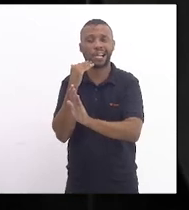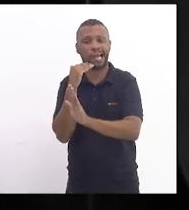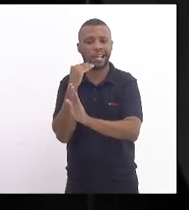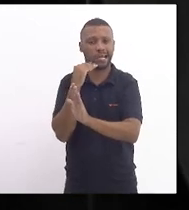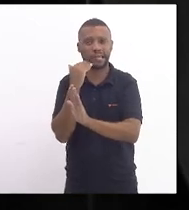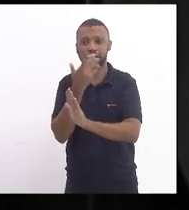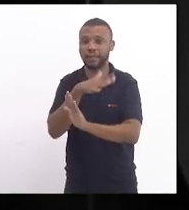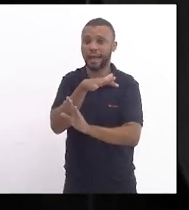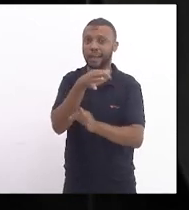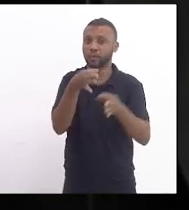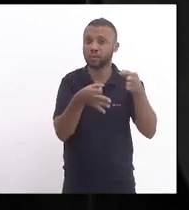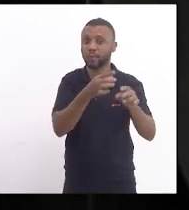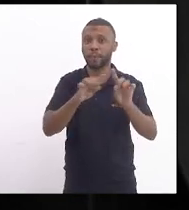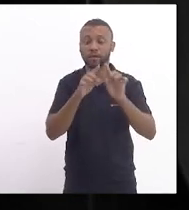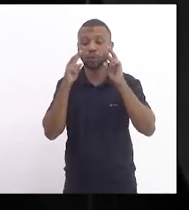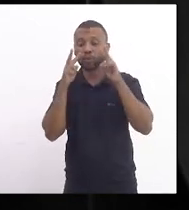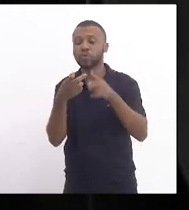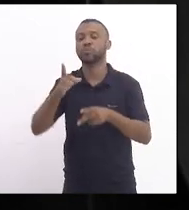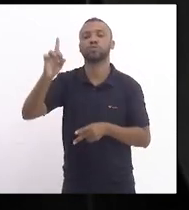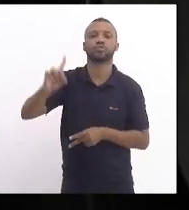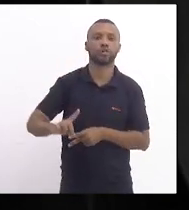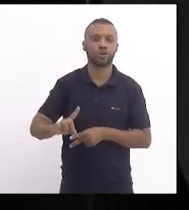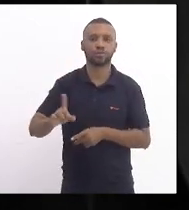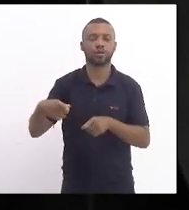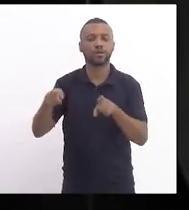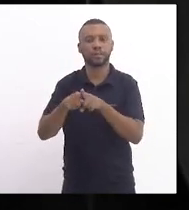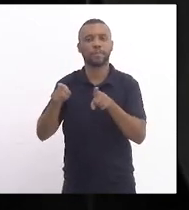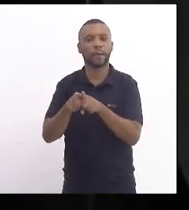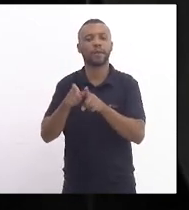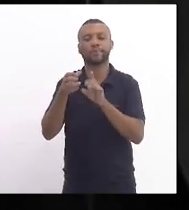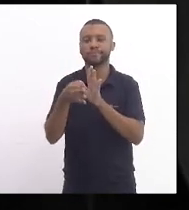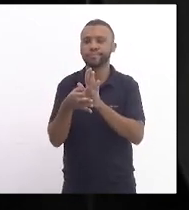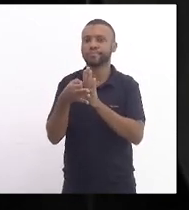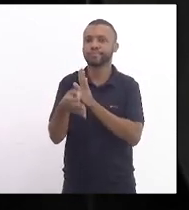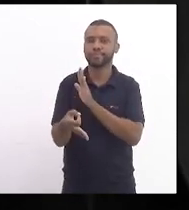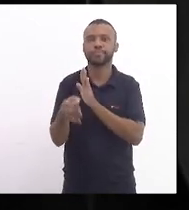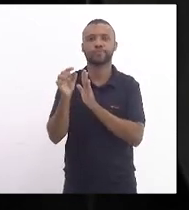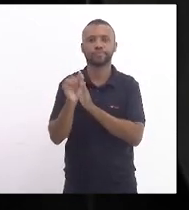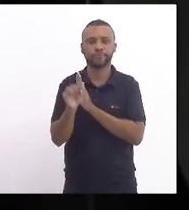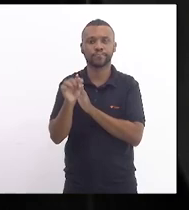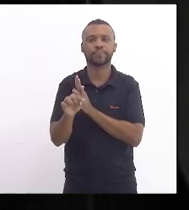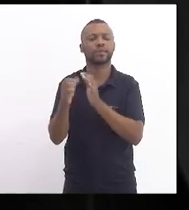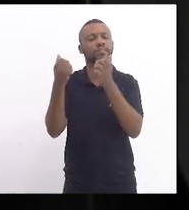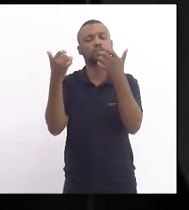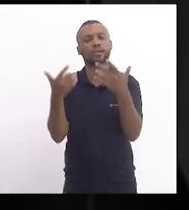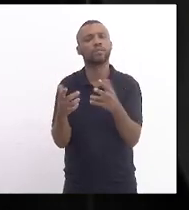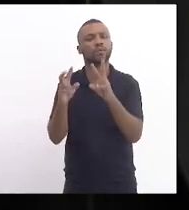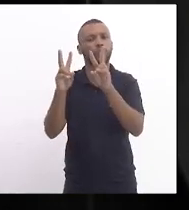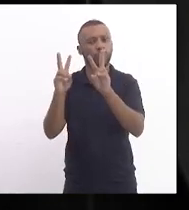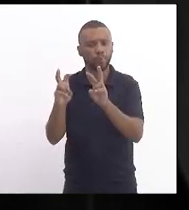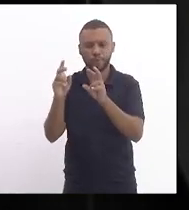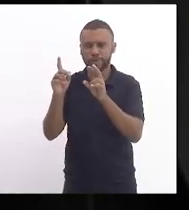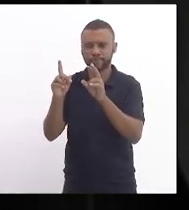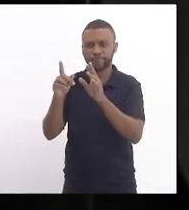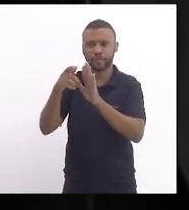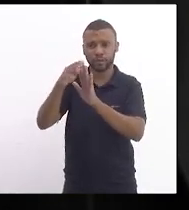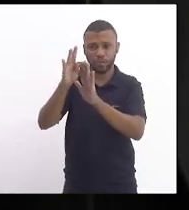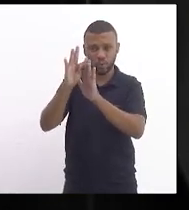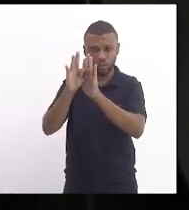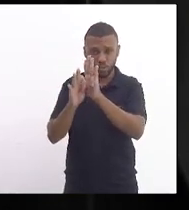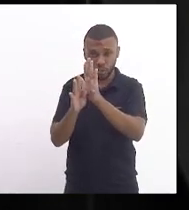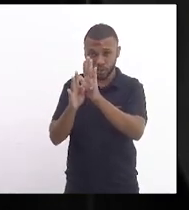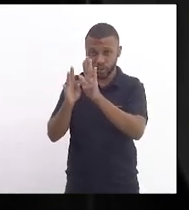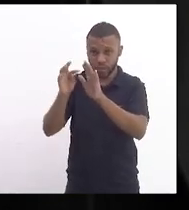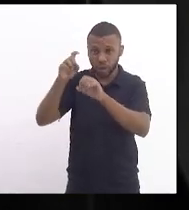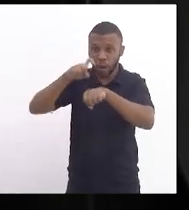mas reconhecendo direito e colocando aí o falando um pouco mais adiante Vencido o